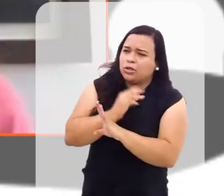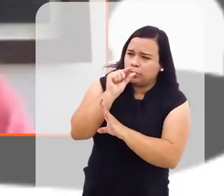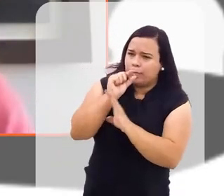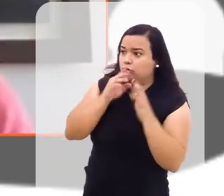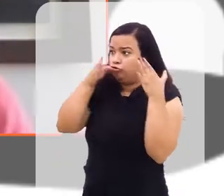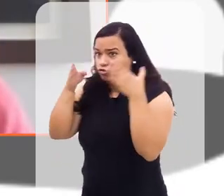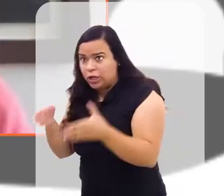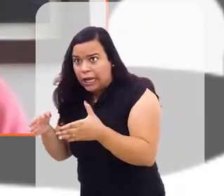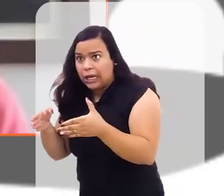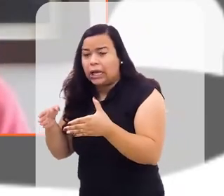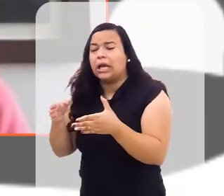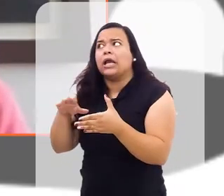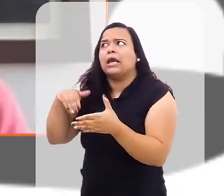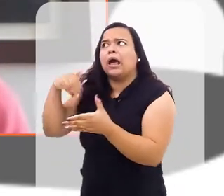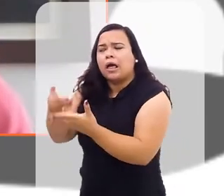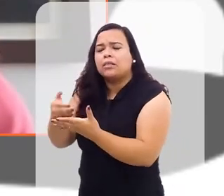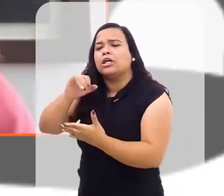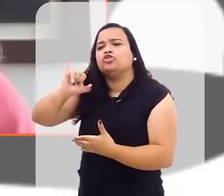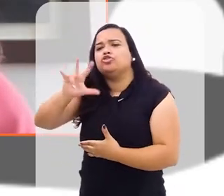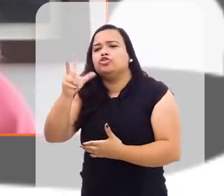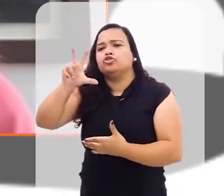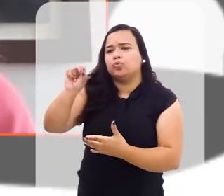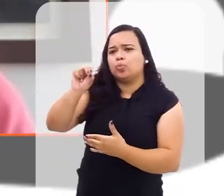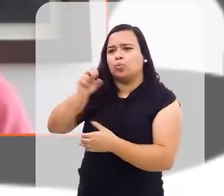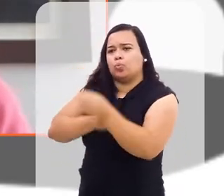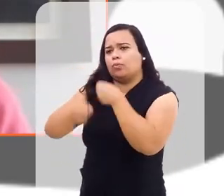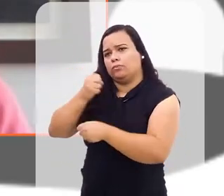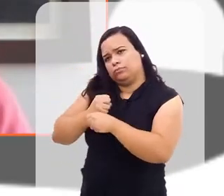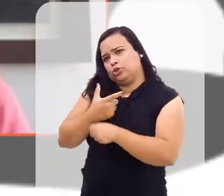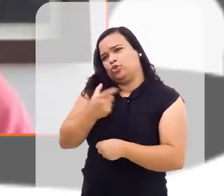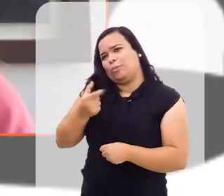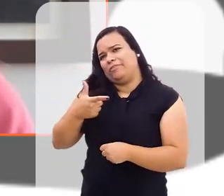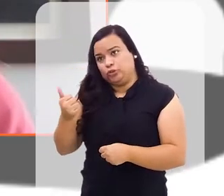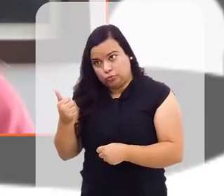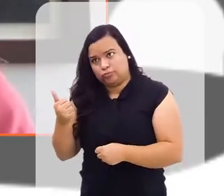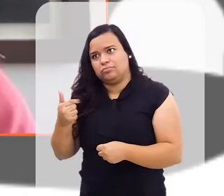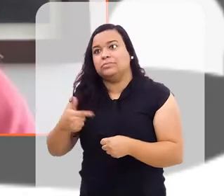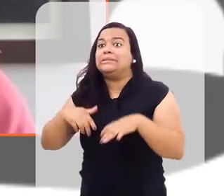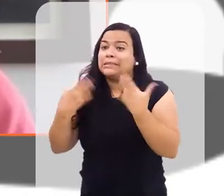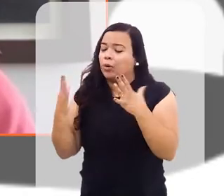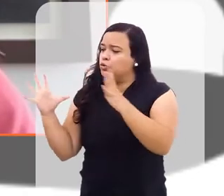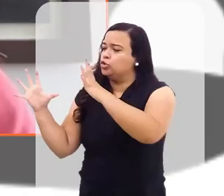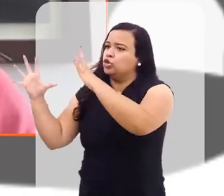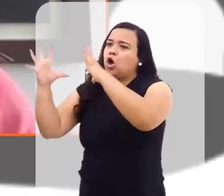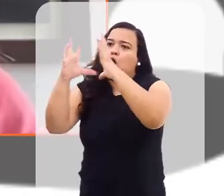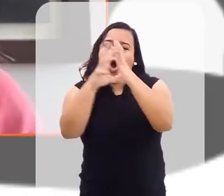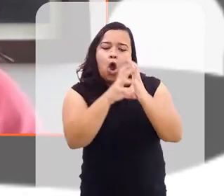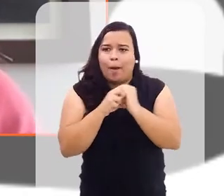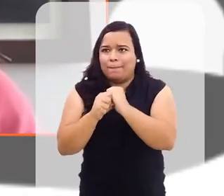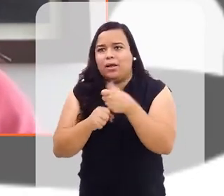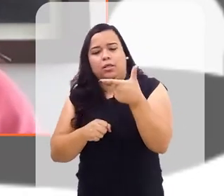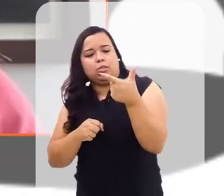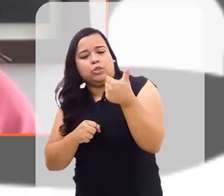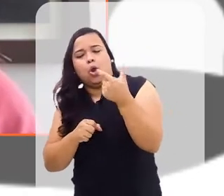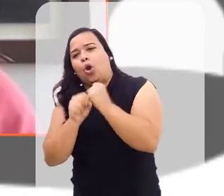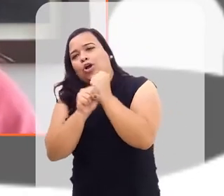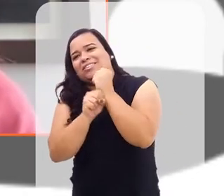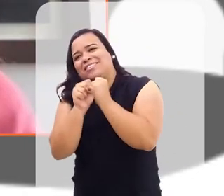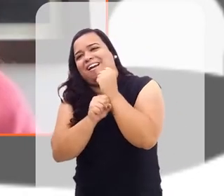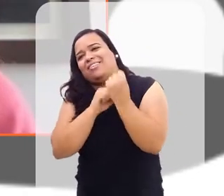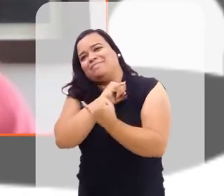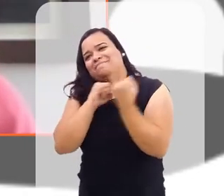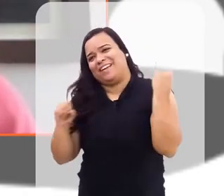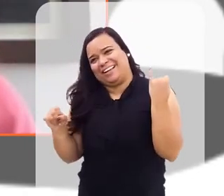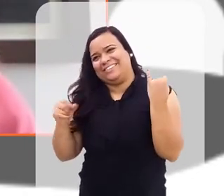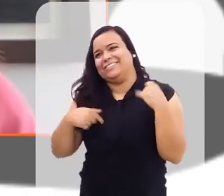pandemia e ficou até julho do ano passado. Então, foram 12 anos e meio de experiência, assim, vivendo,